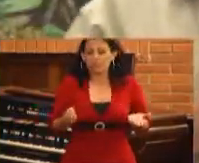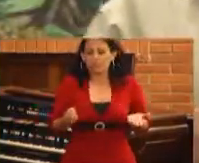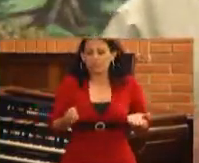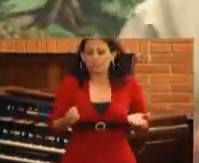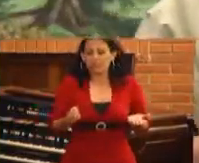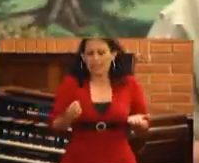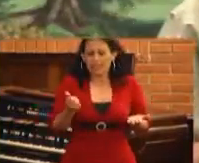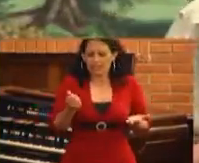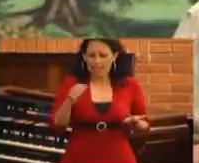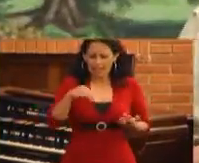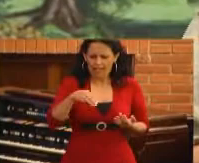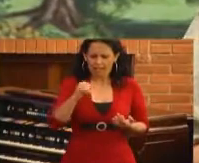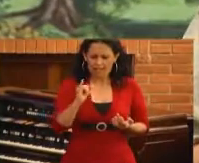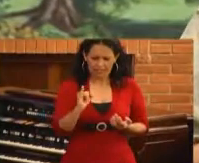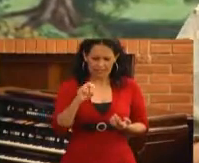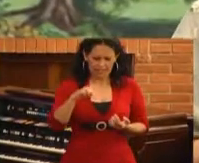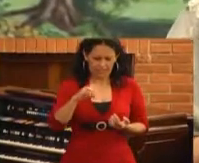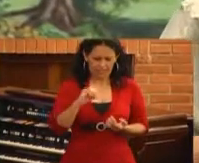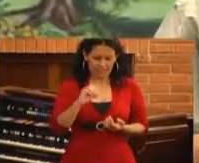aminoácidos.